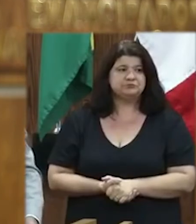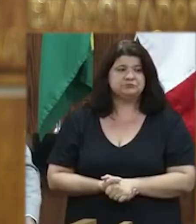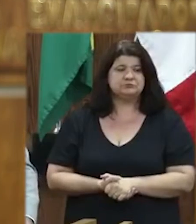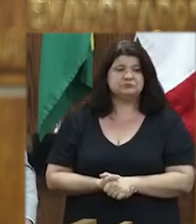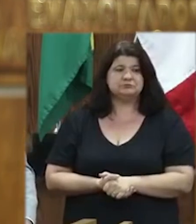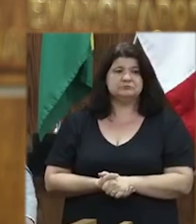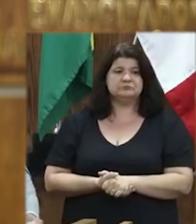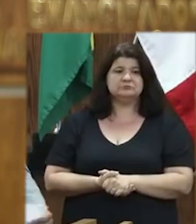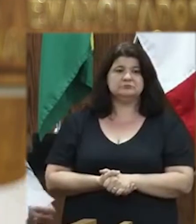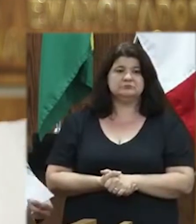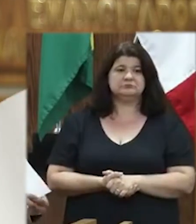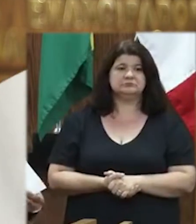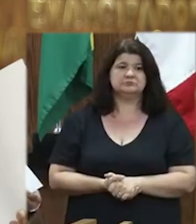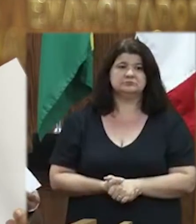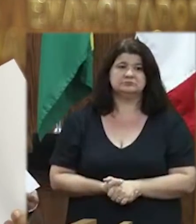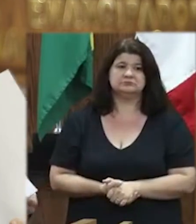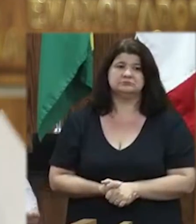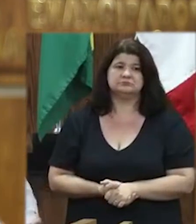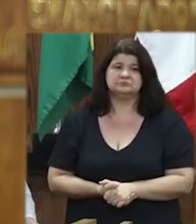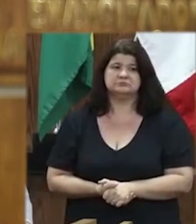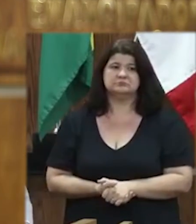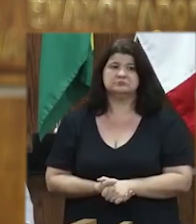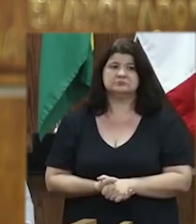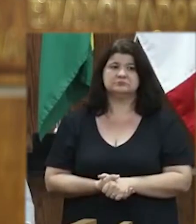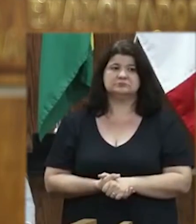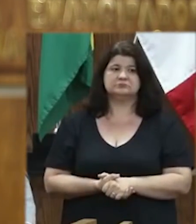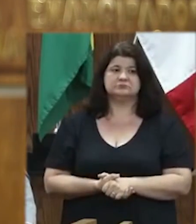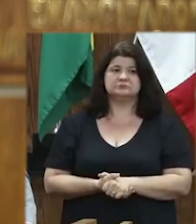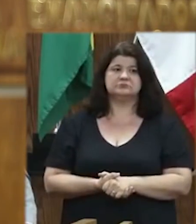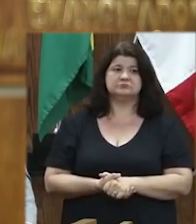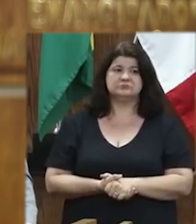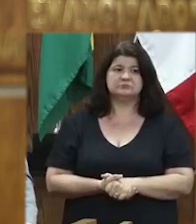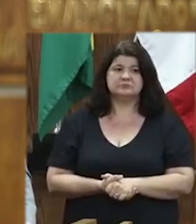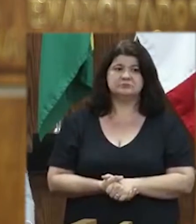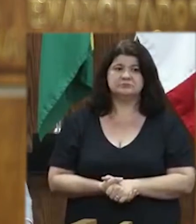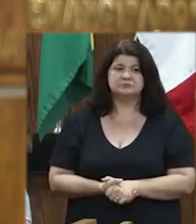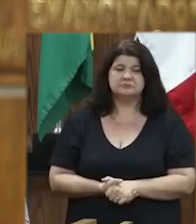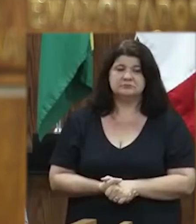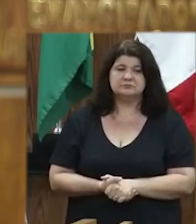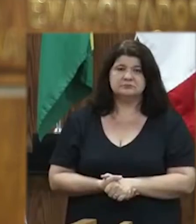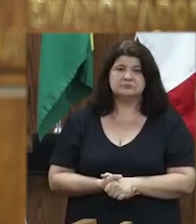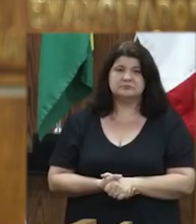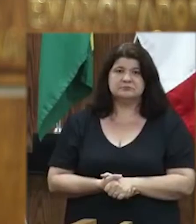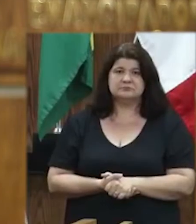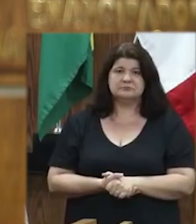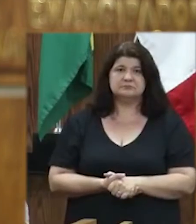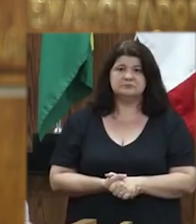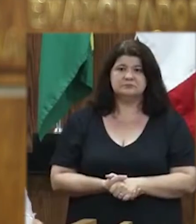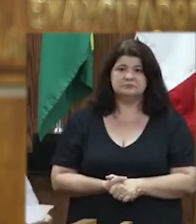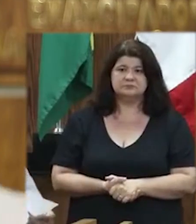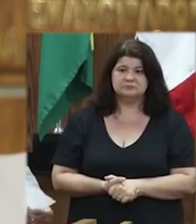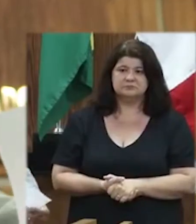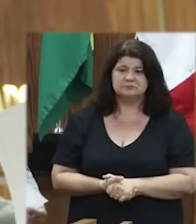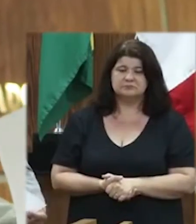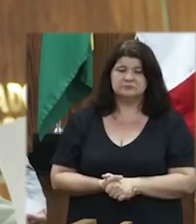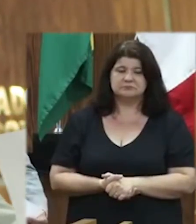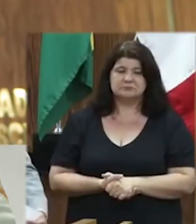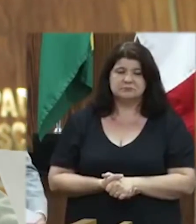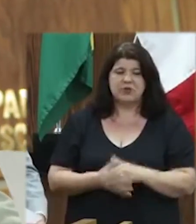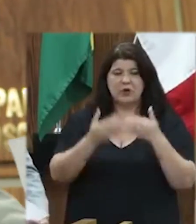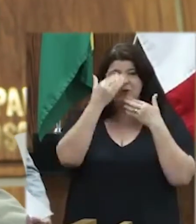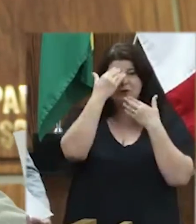quem queira discutir, em votação. Se os vereadores estiverem de acordo, permaneça como estão, aprovado o requerimento, vereador. Encerrou o seu tempo. Obrigado,